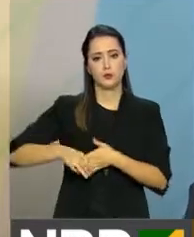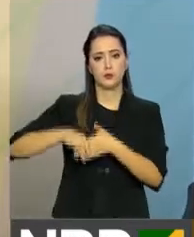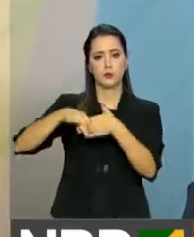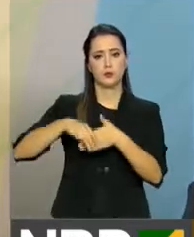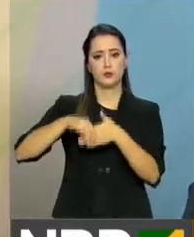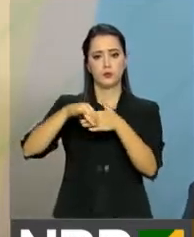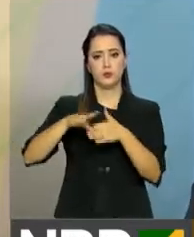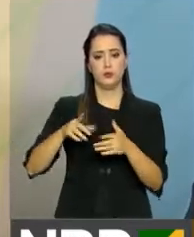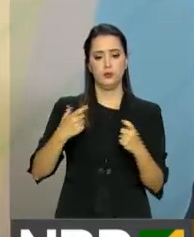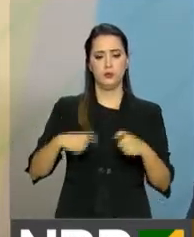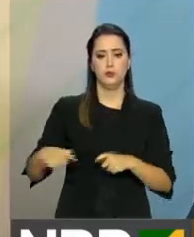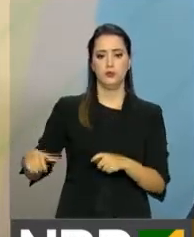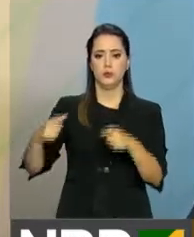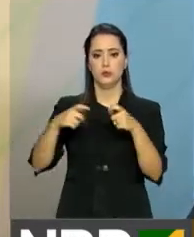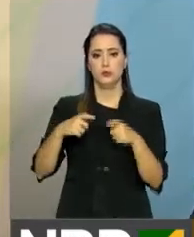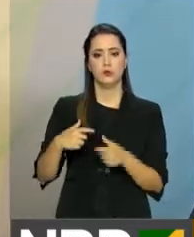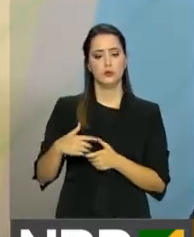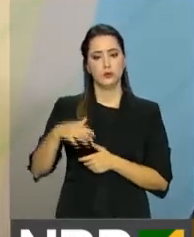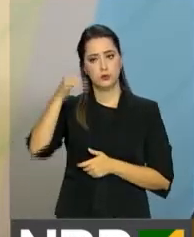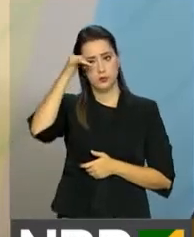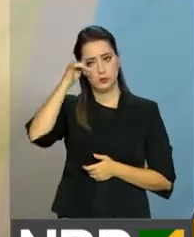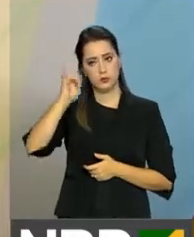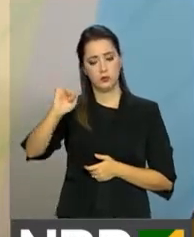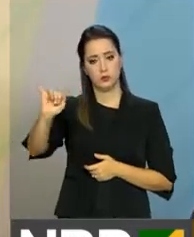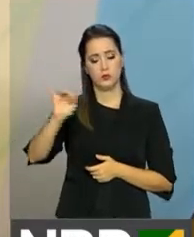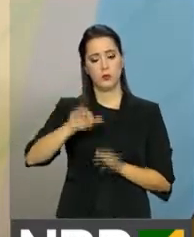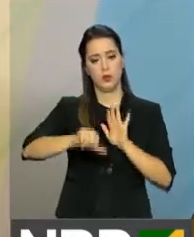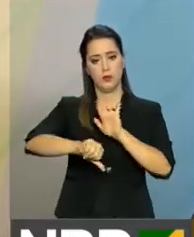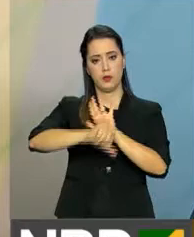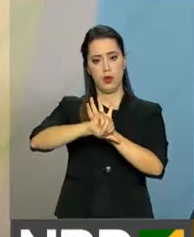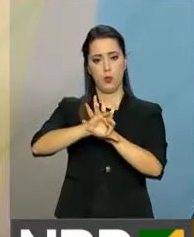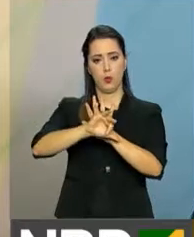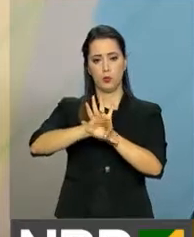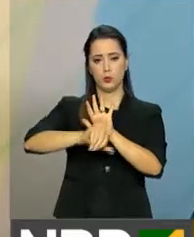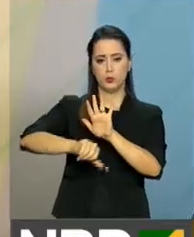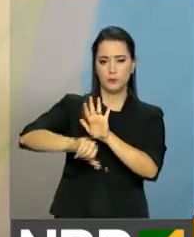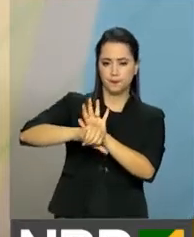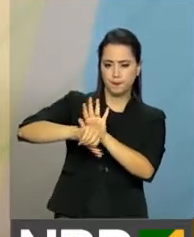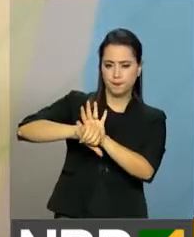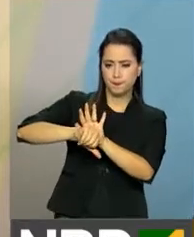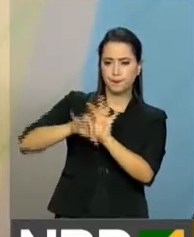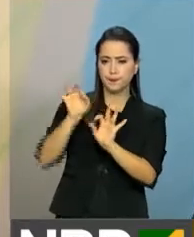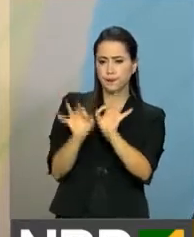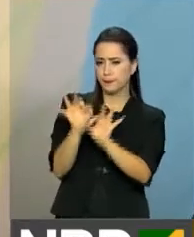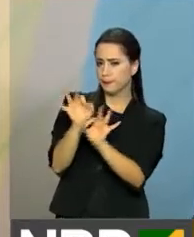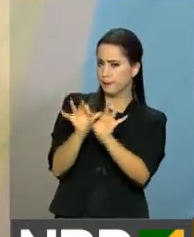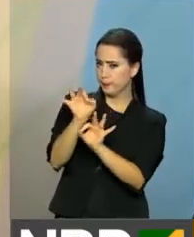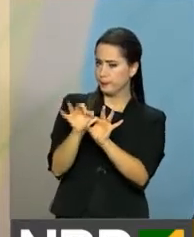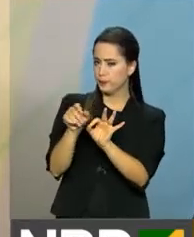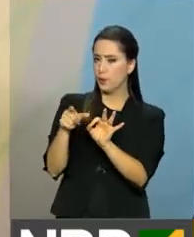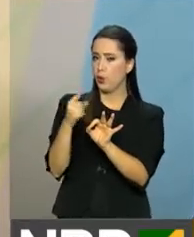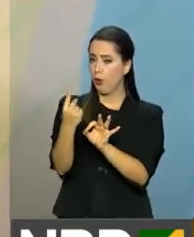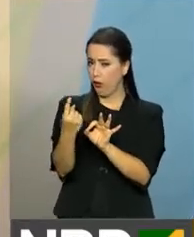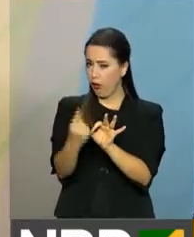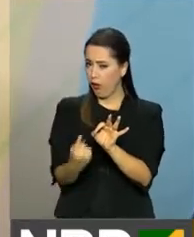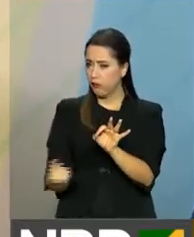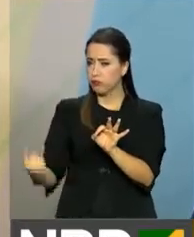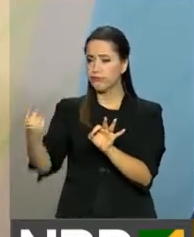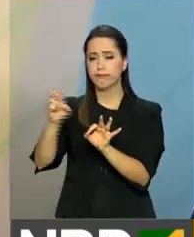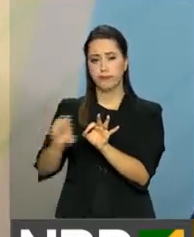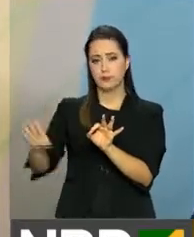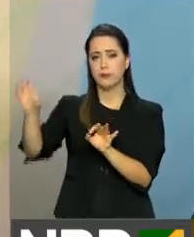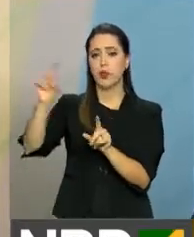para combater o crime organizado nos respectivos estados depois chamamos até